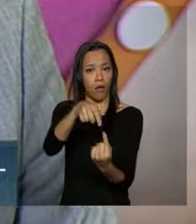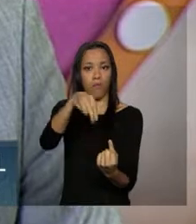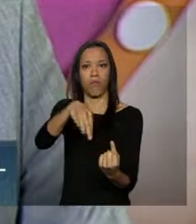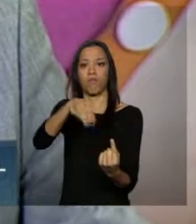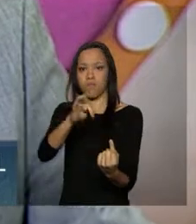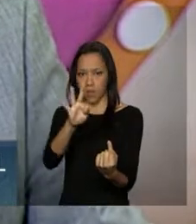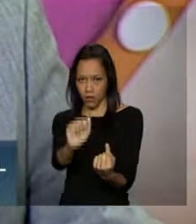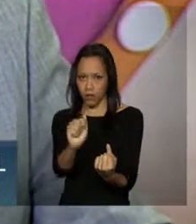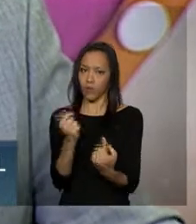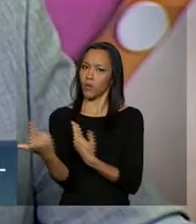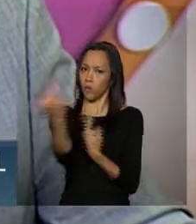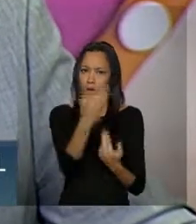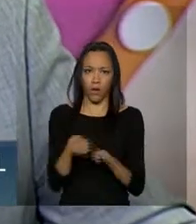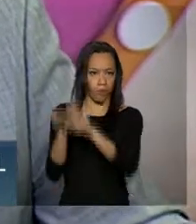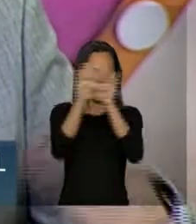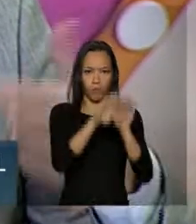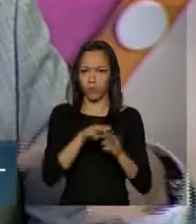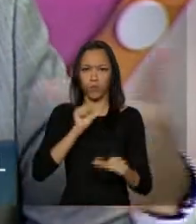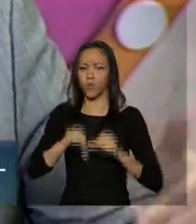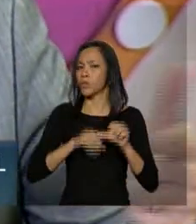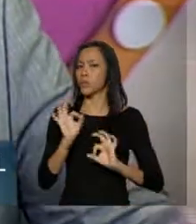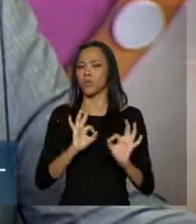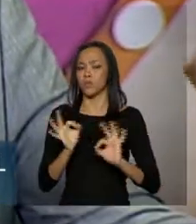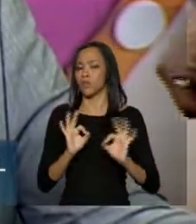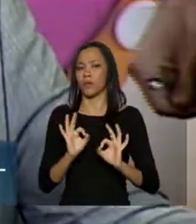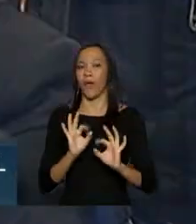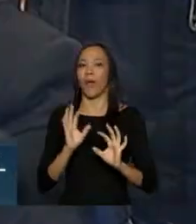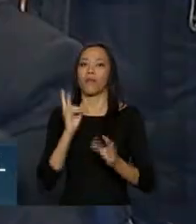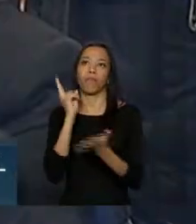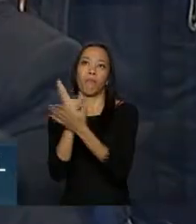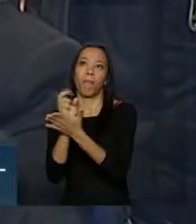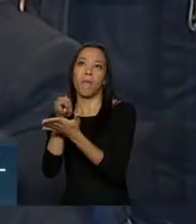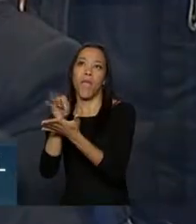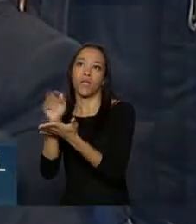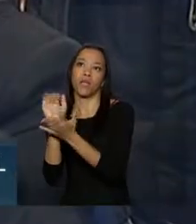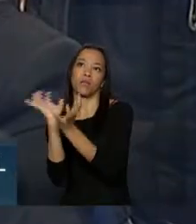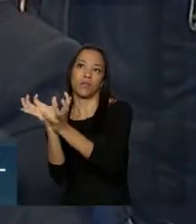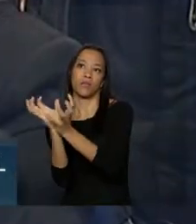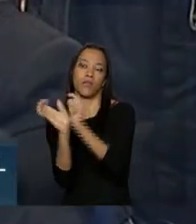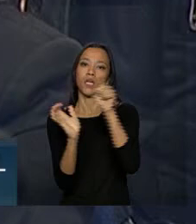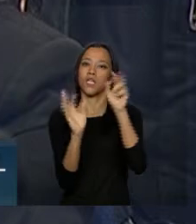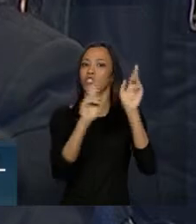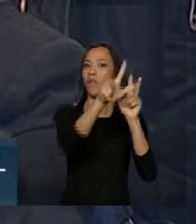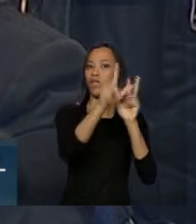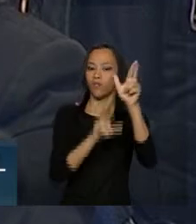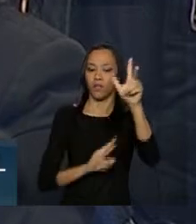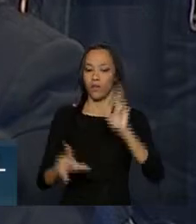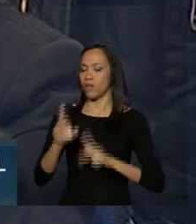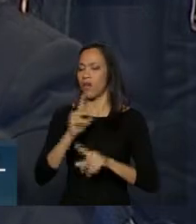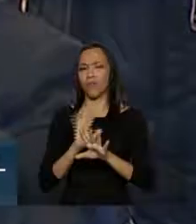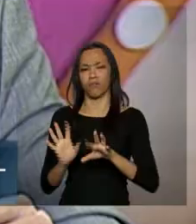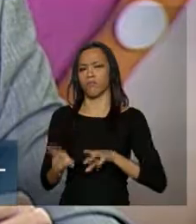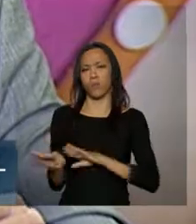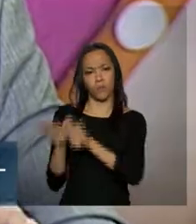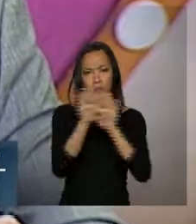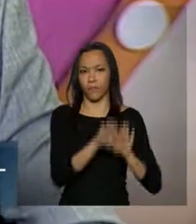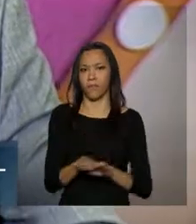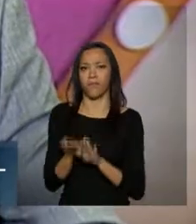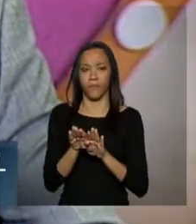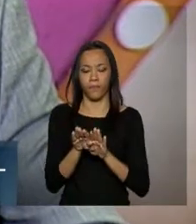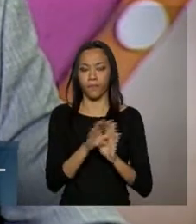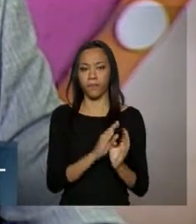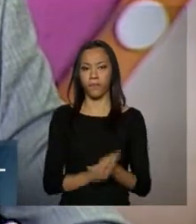todo, tá? Então, não muda, não tem regionalização de meta. Elas são as mesmas metas para todos os lugares. Em